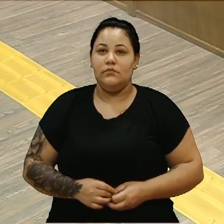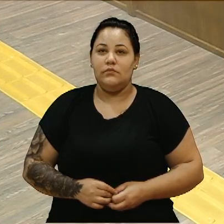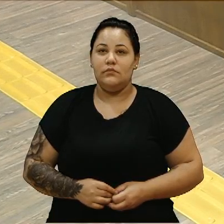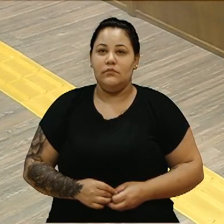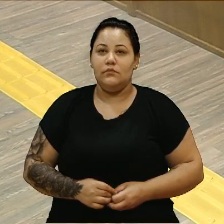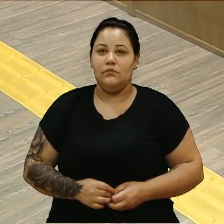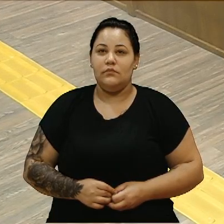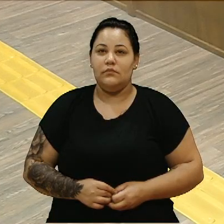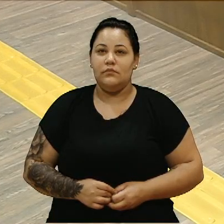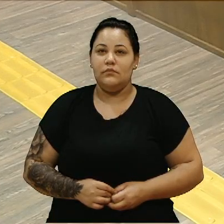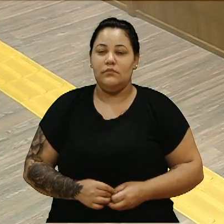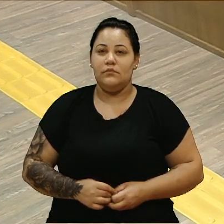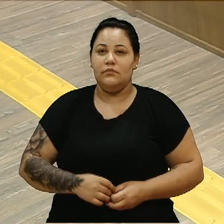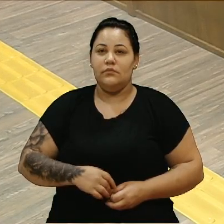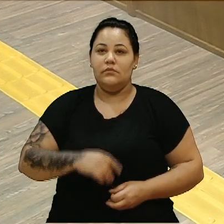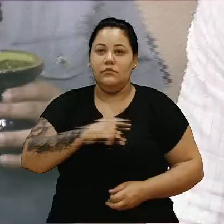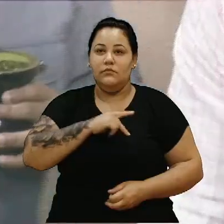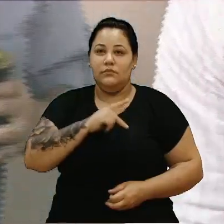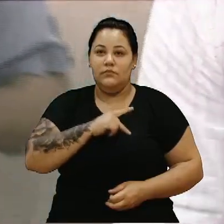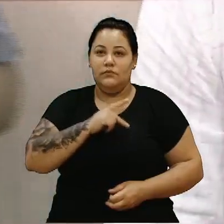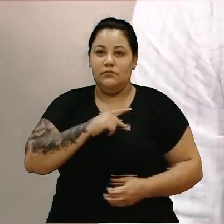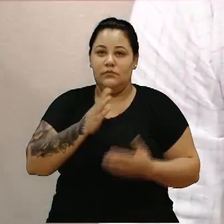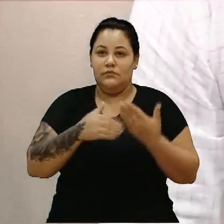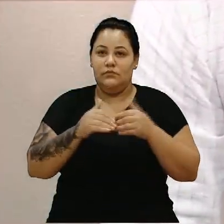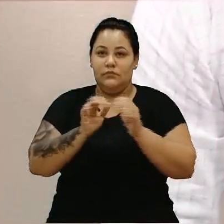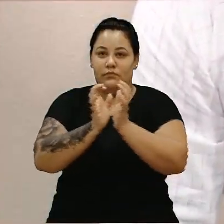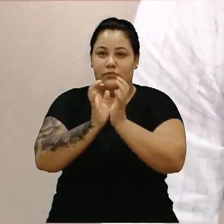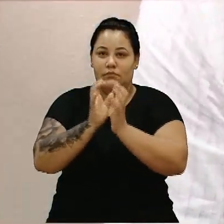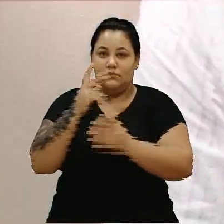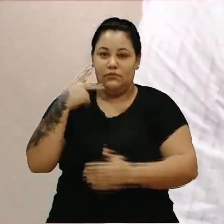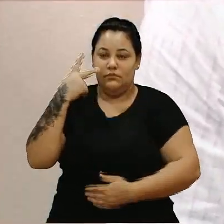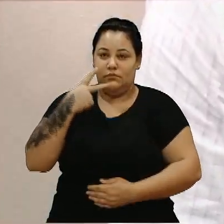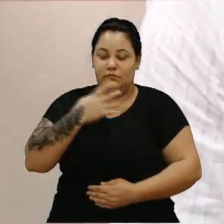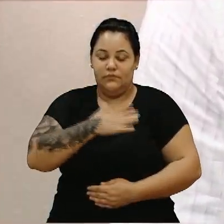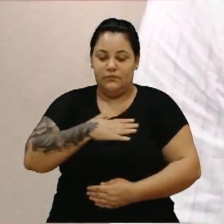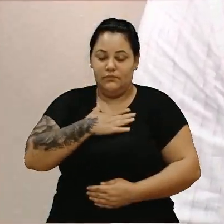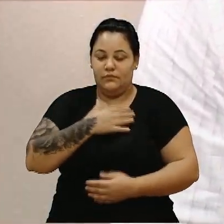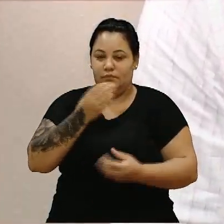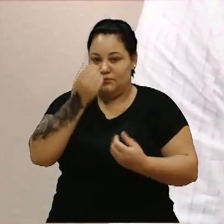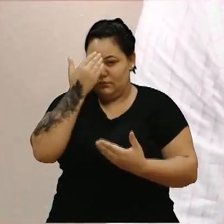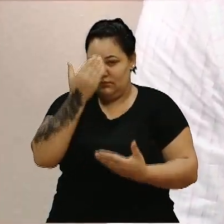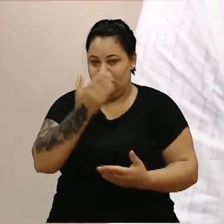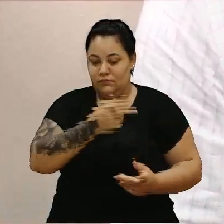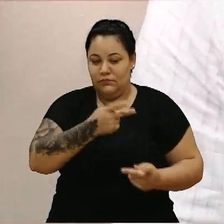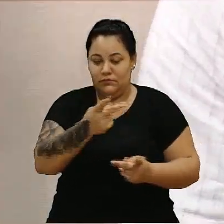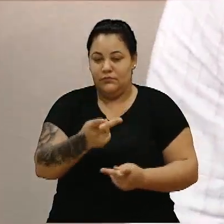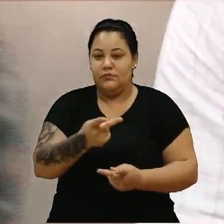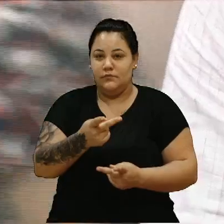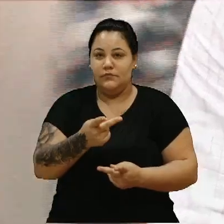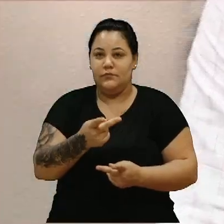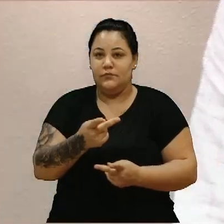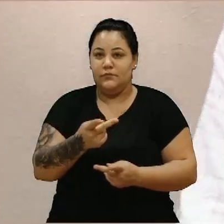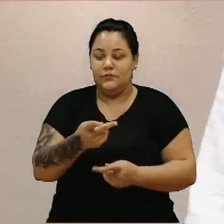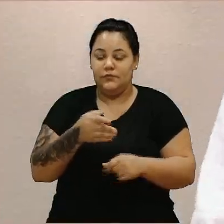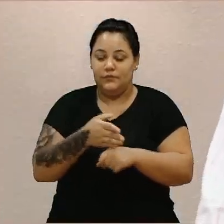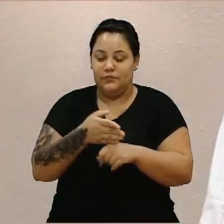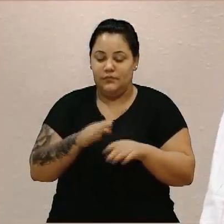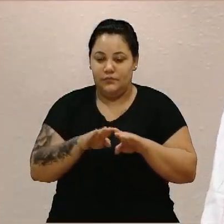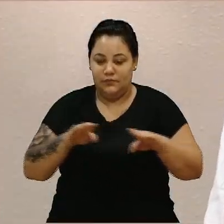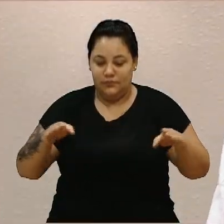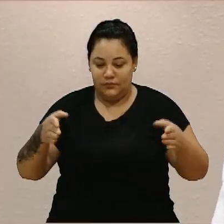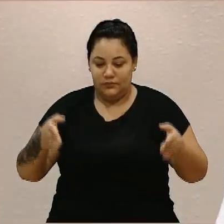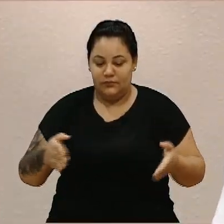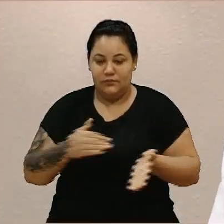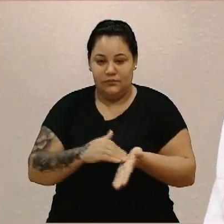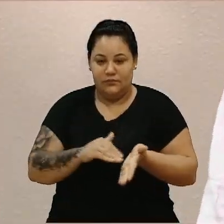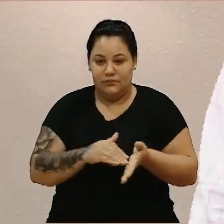Senhor presidente, nobres colegas vereadores, com grande satisfação, obrigado pelo convite de assumir o secretário hoje.